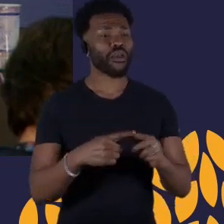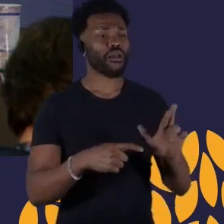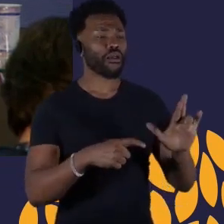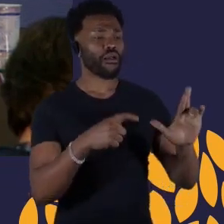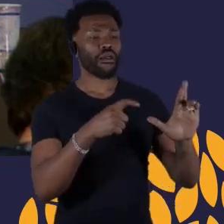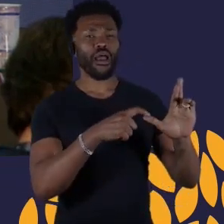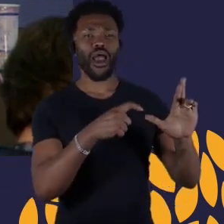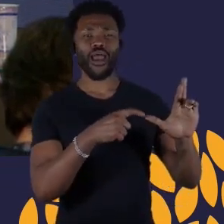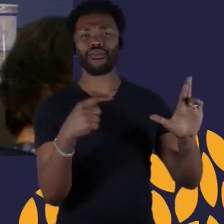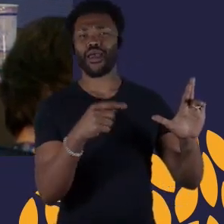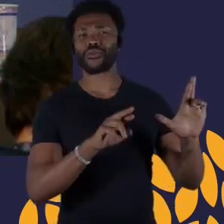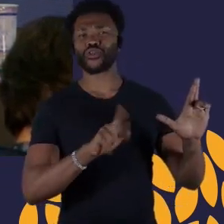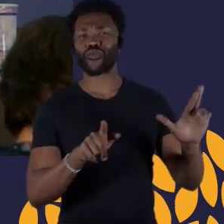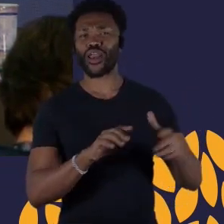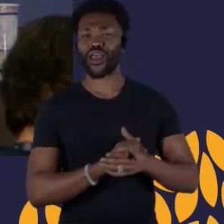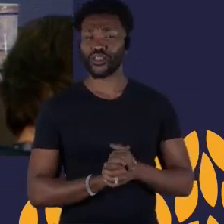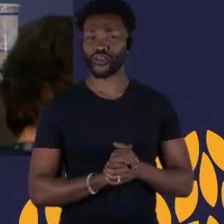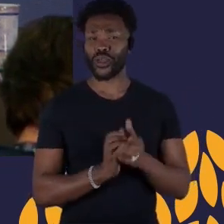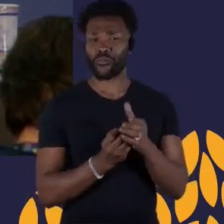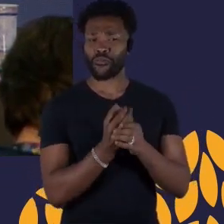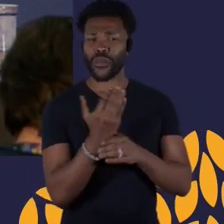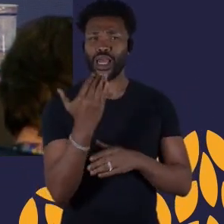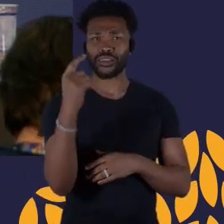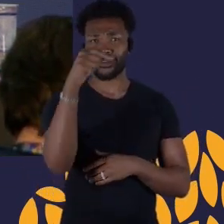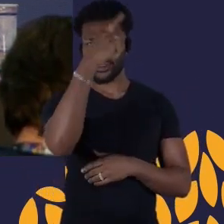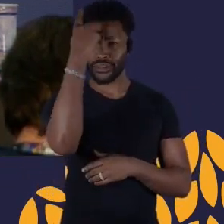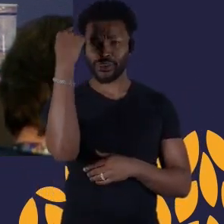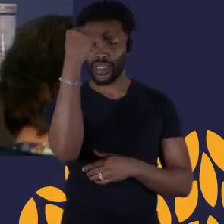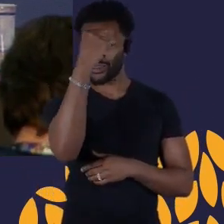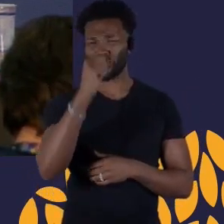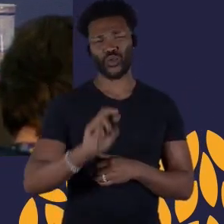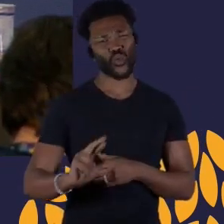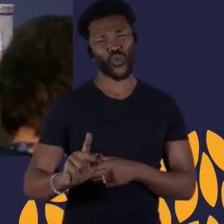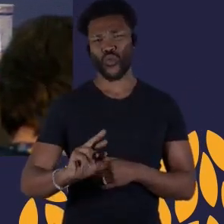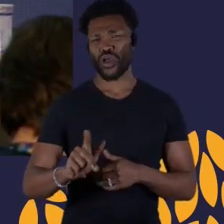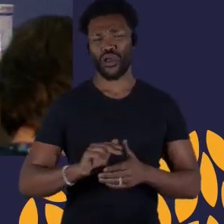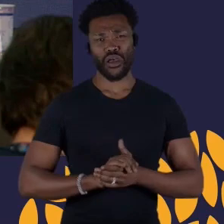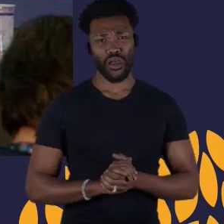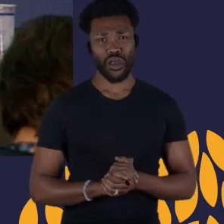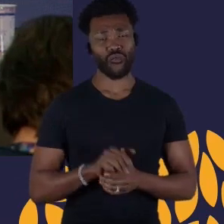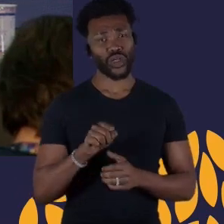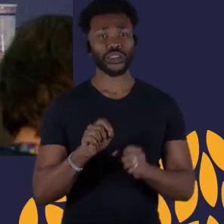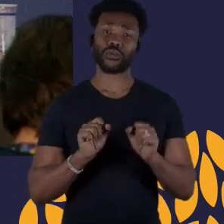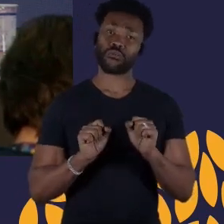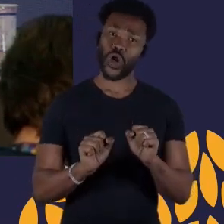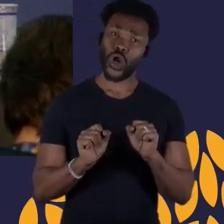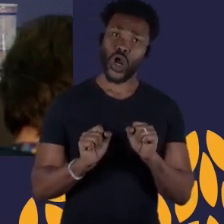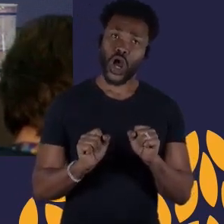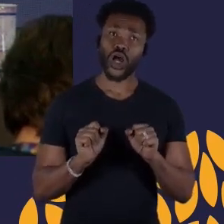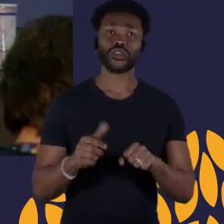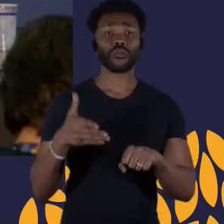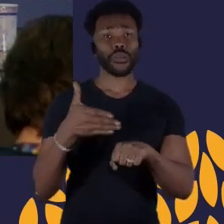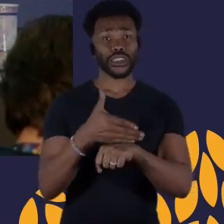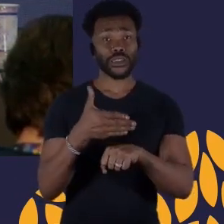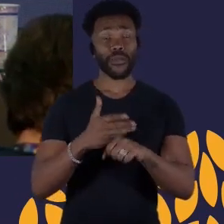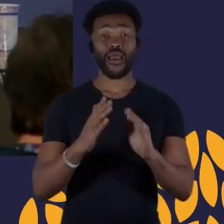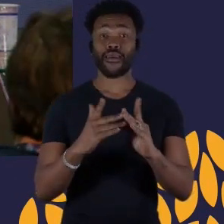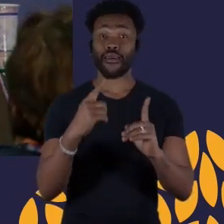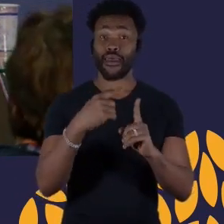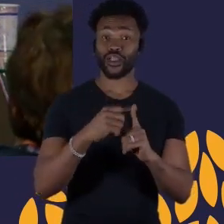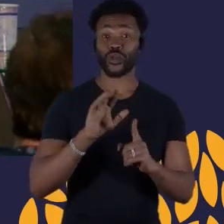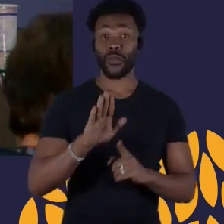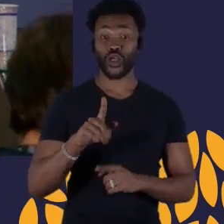Porque cannabis, a planta sagrada, Nepal, aqui não é. Você pode ser parte de uma igreja, mas